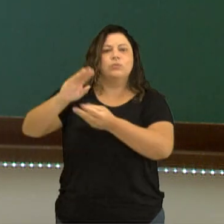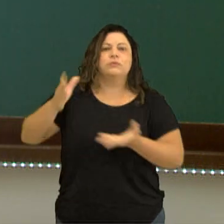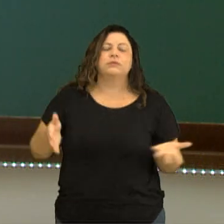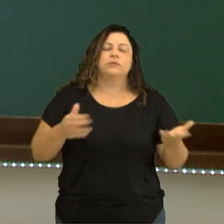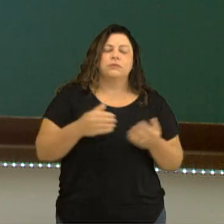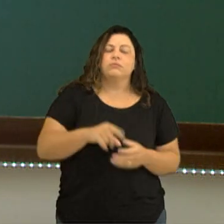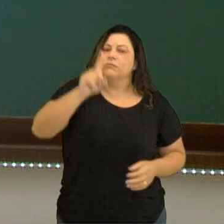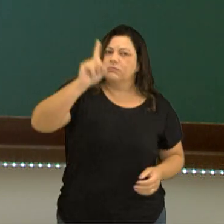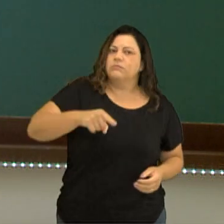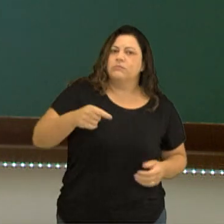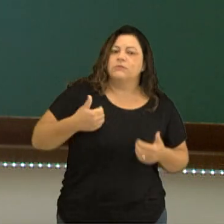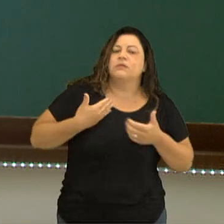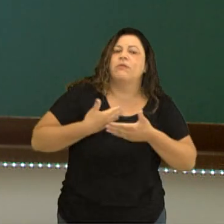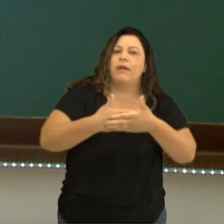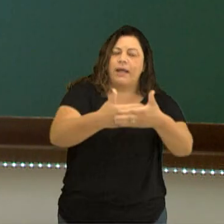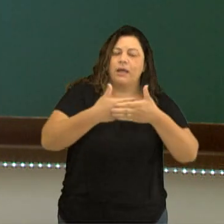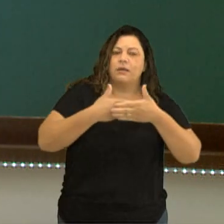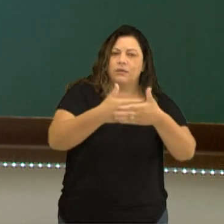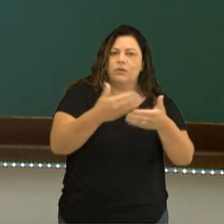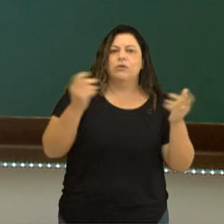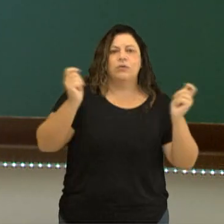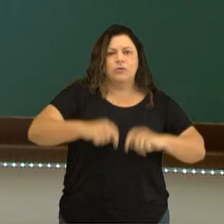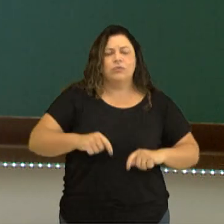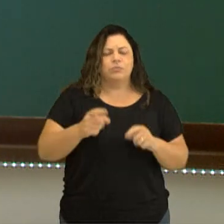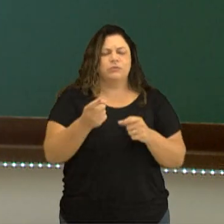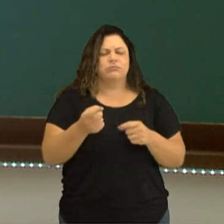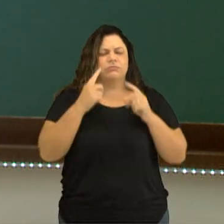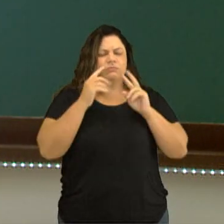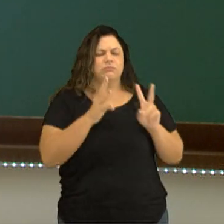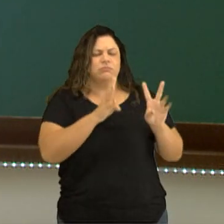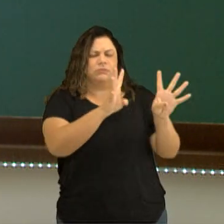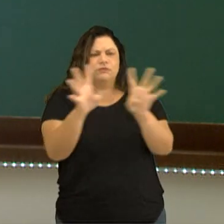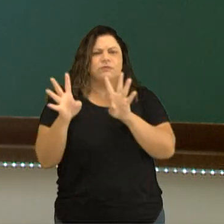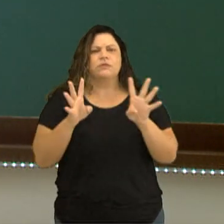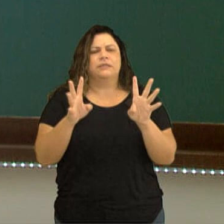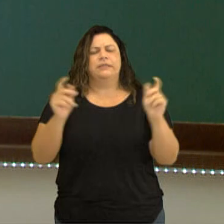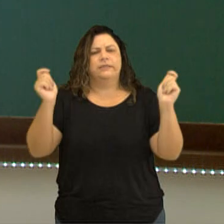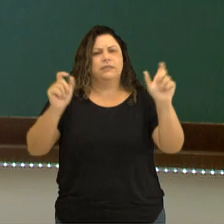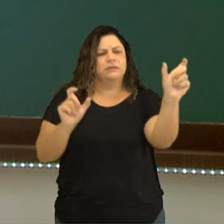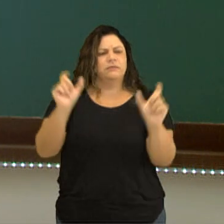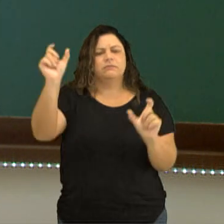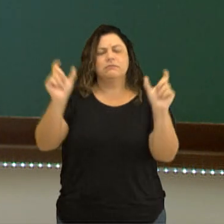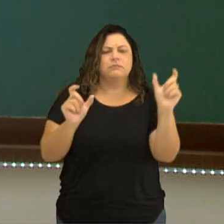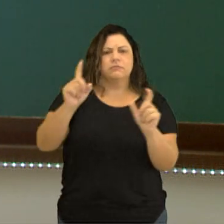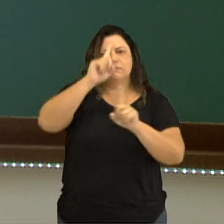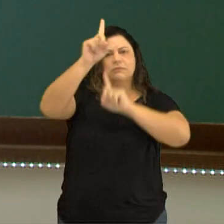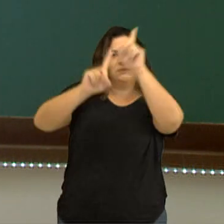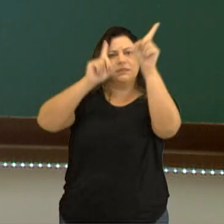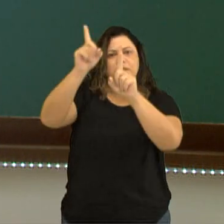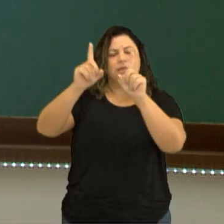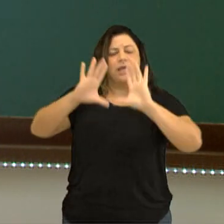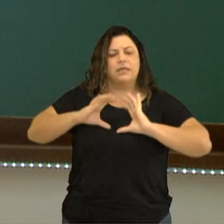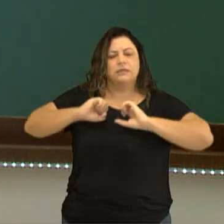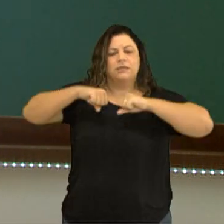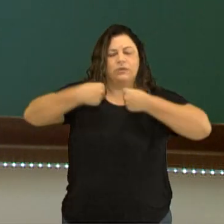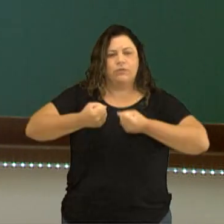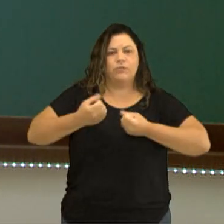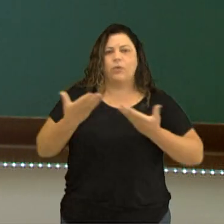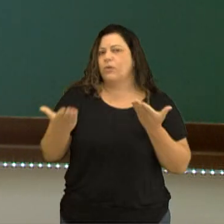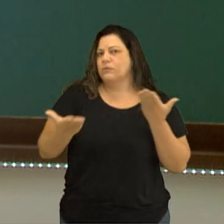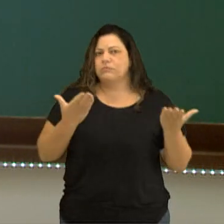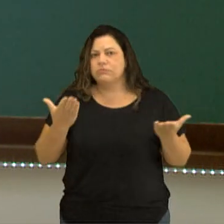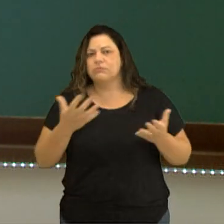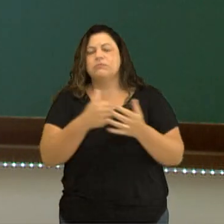Então acompanhe e volte sua atenção para essas palavras. Que ideias elas reforçam? Nós